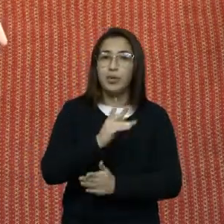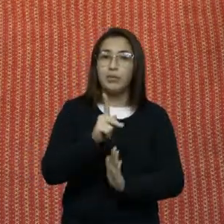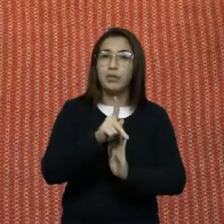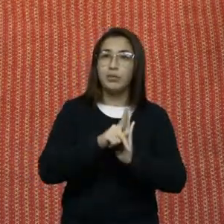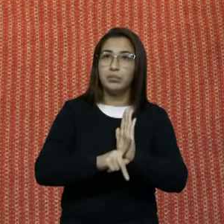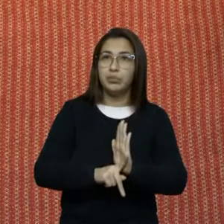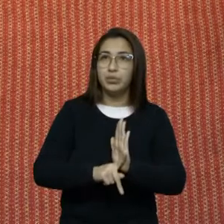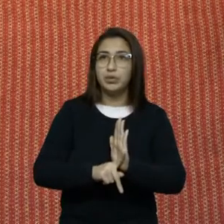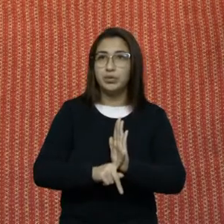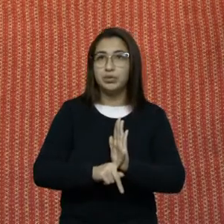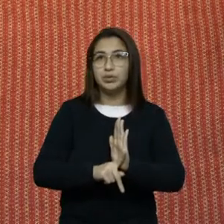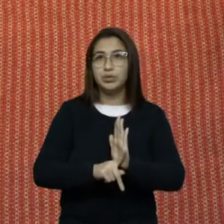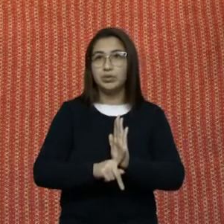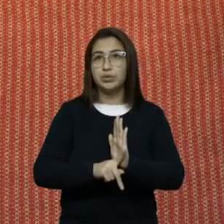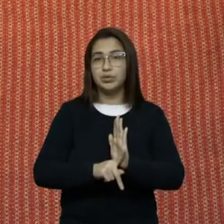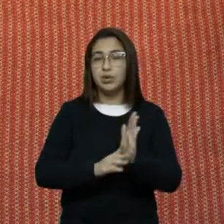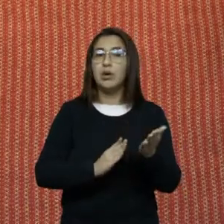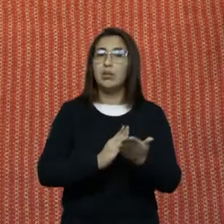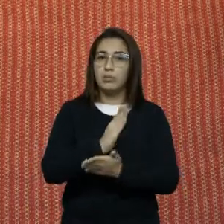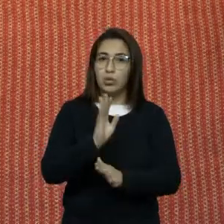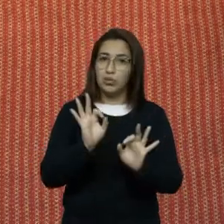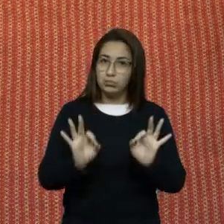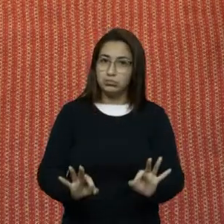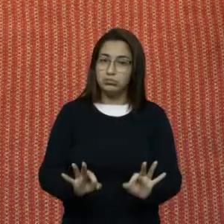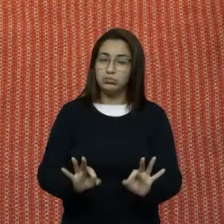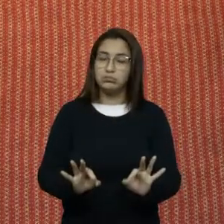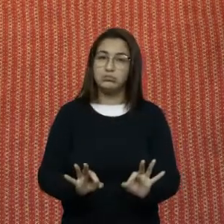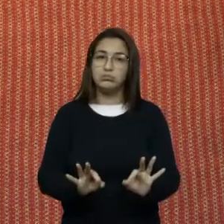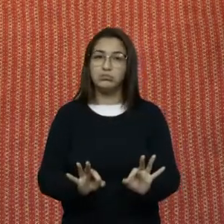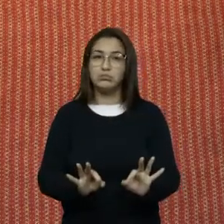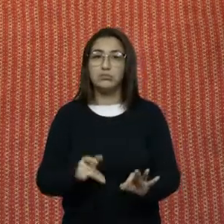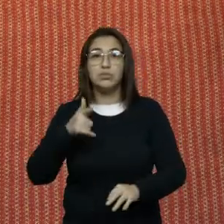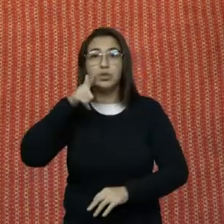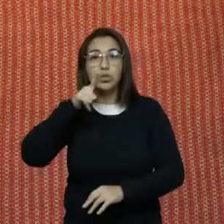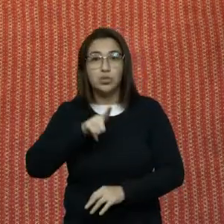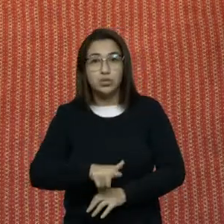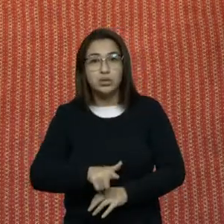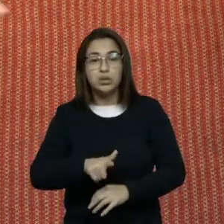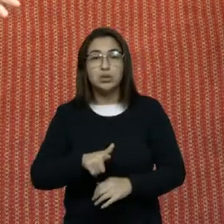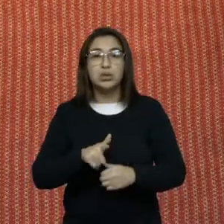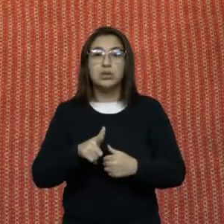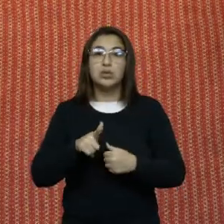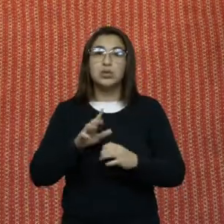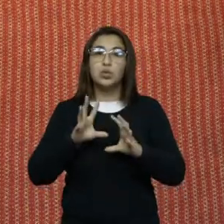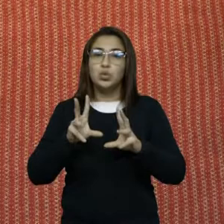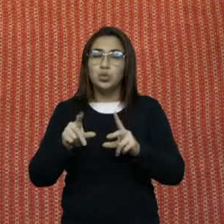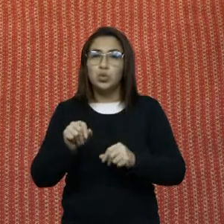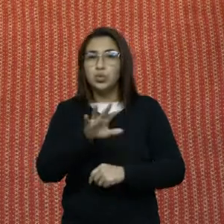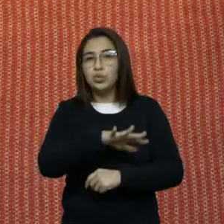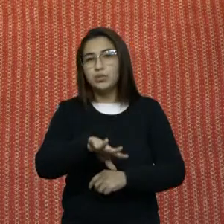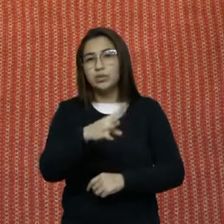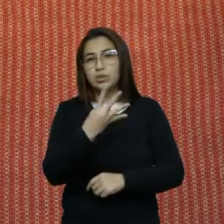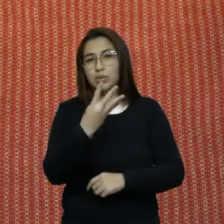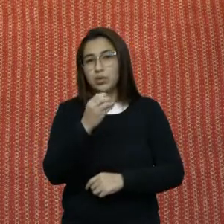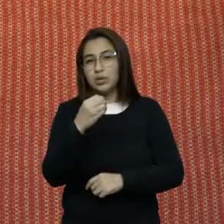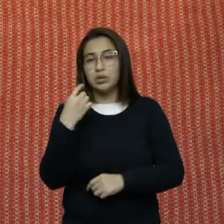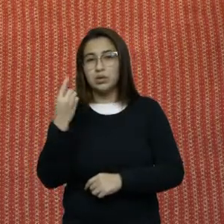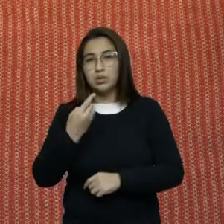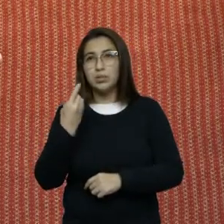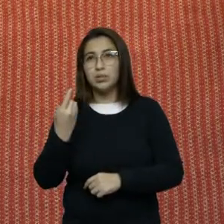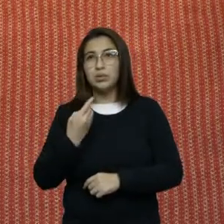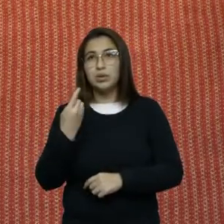projeto provar o projeto e conseguir a sensibilidade de todos os deputados para que